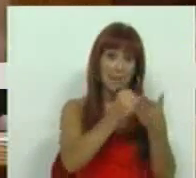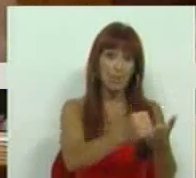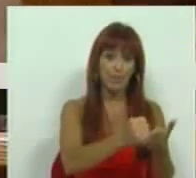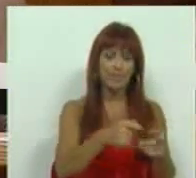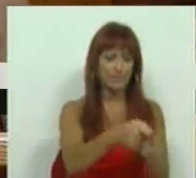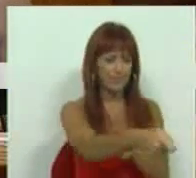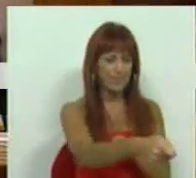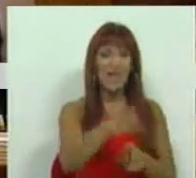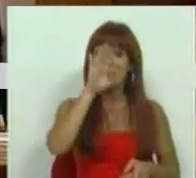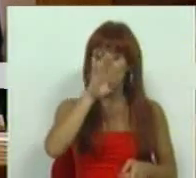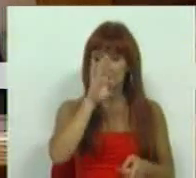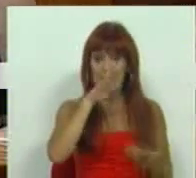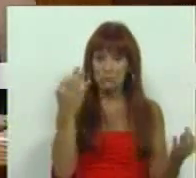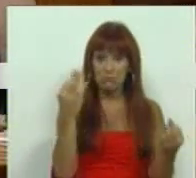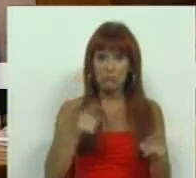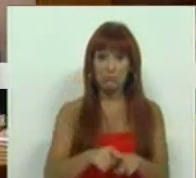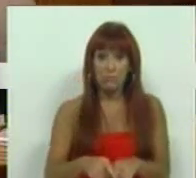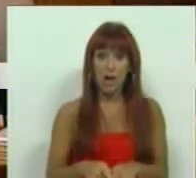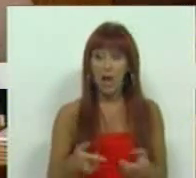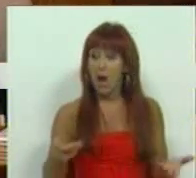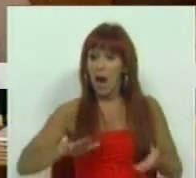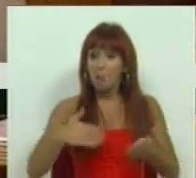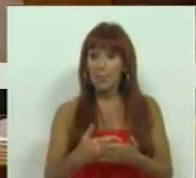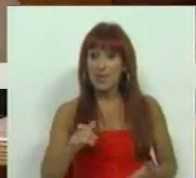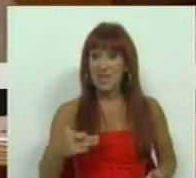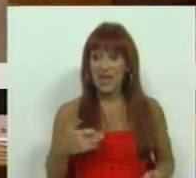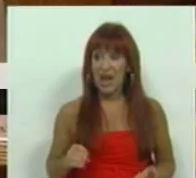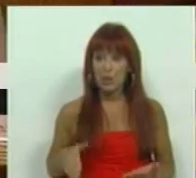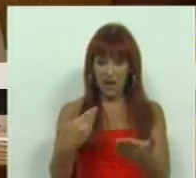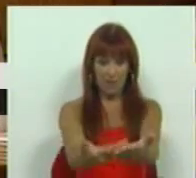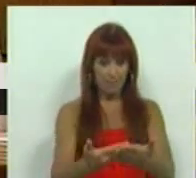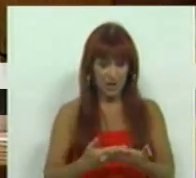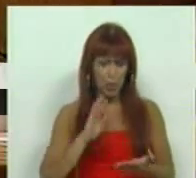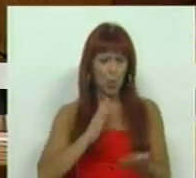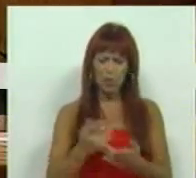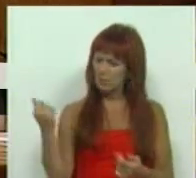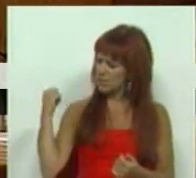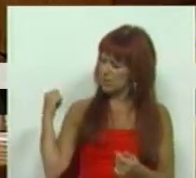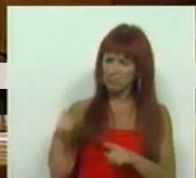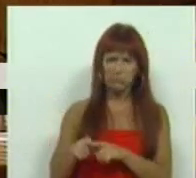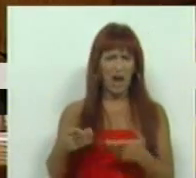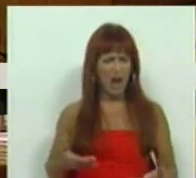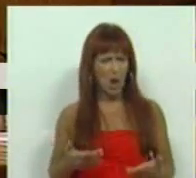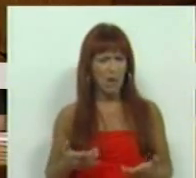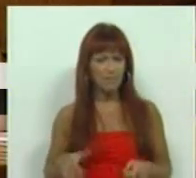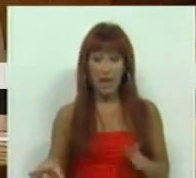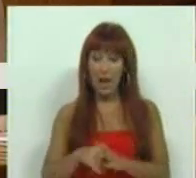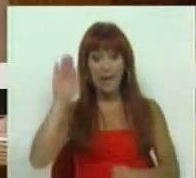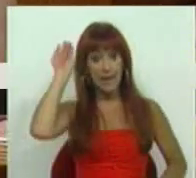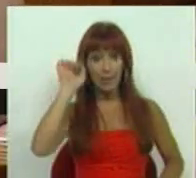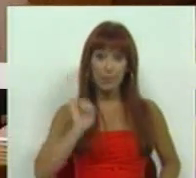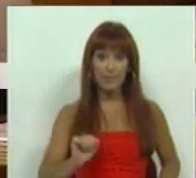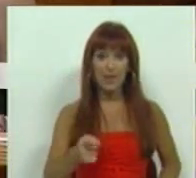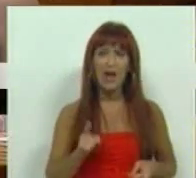se assim fosse, senhores deputados, então a proposta que o CDS aqui nos apresentou na última legislatura e que é agora Lei da